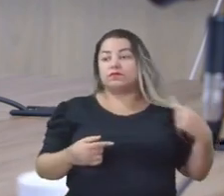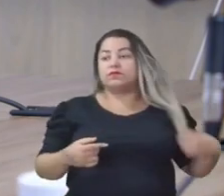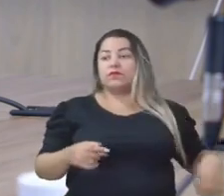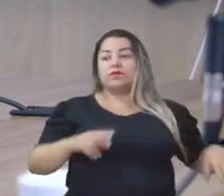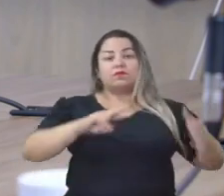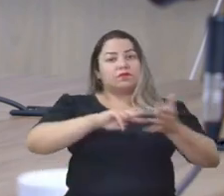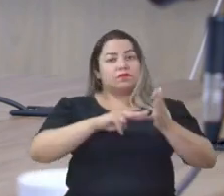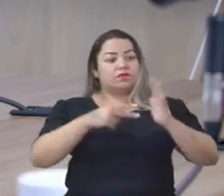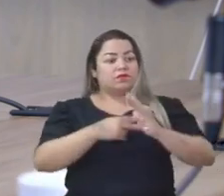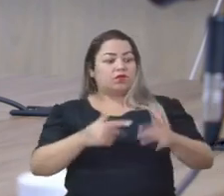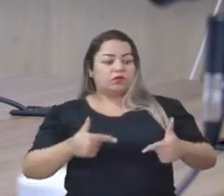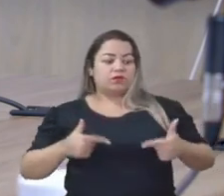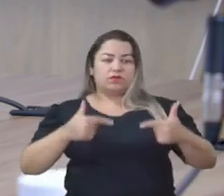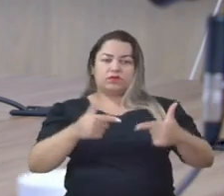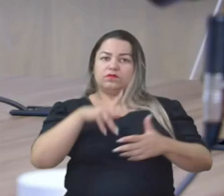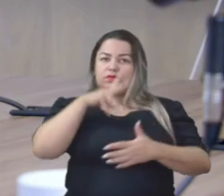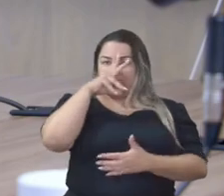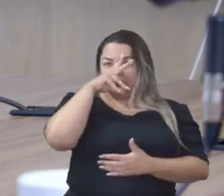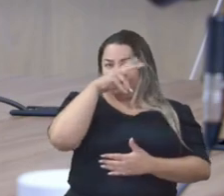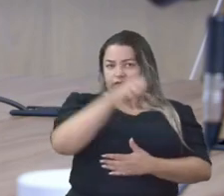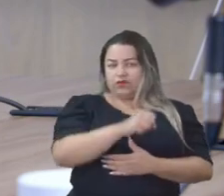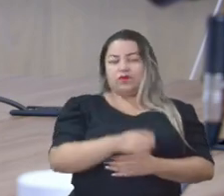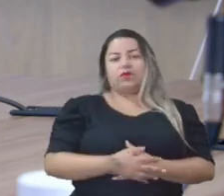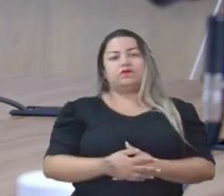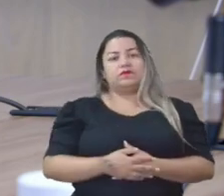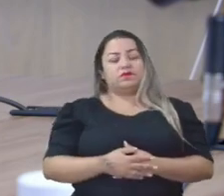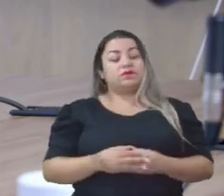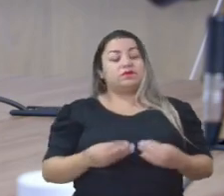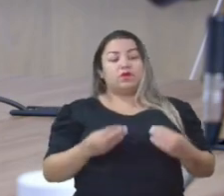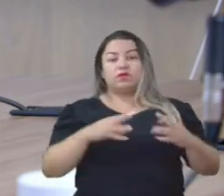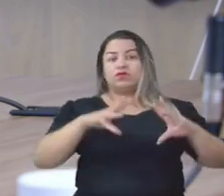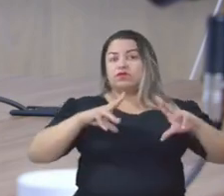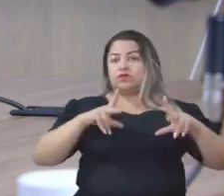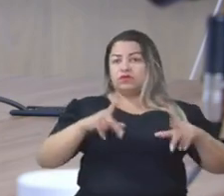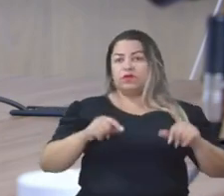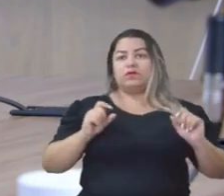sentido de resistência, de força, de entrega. Então,